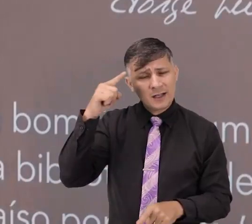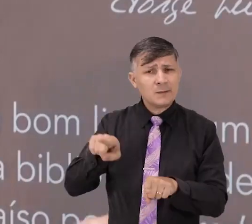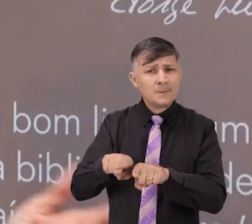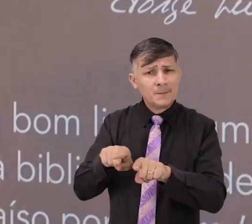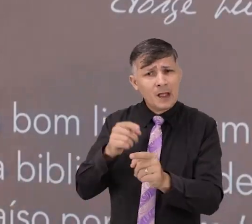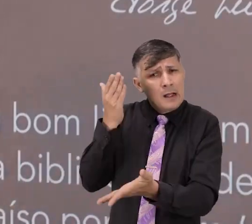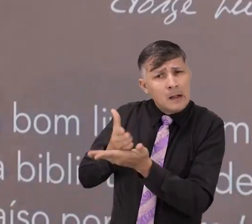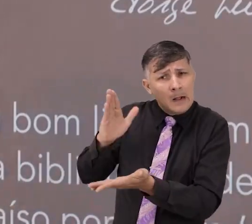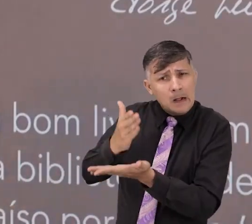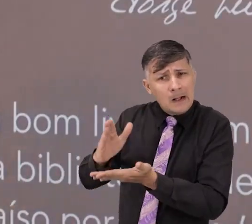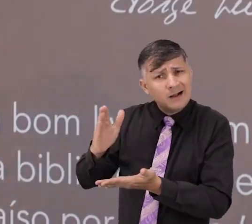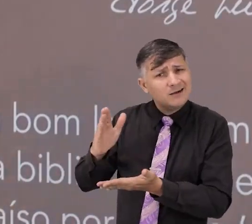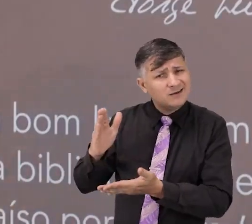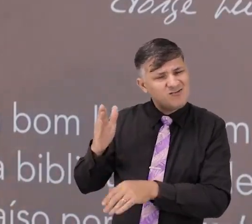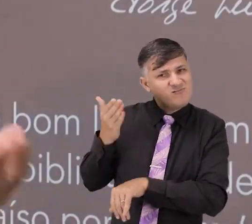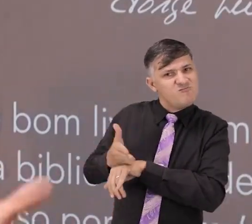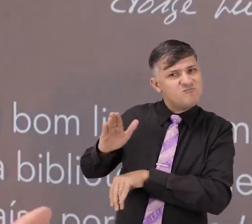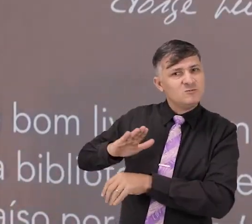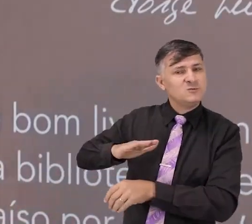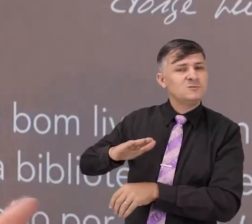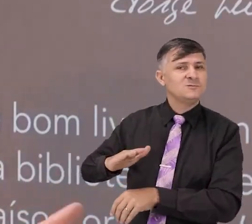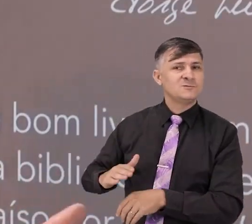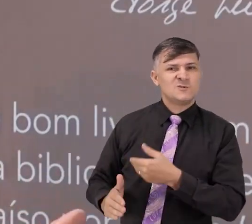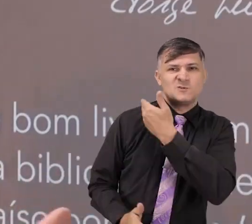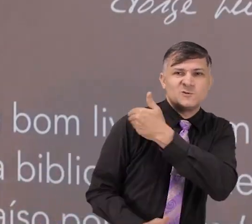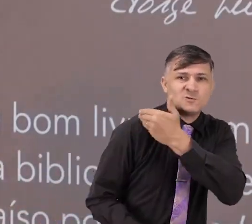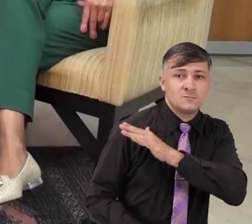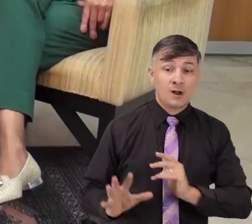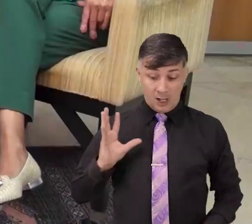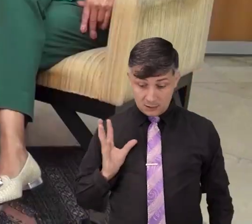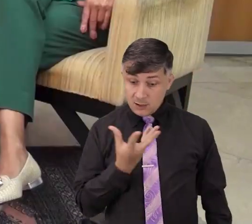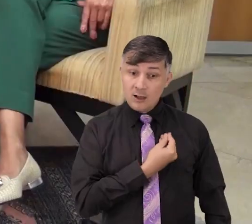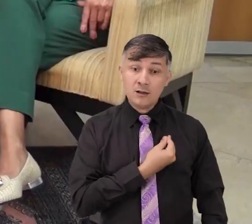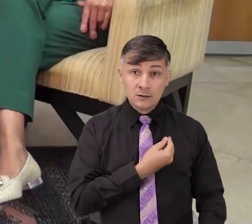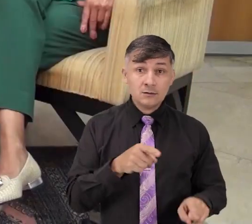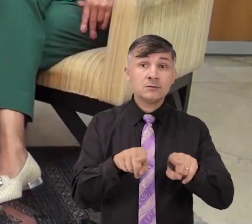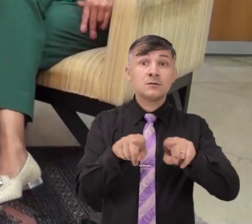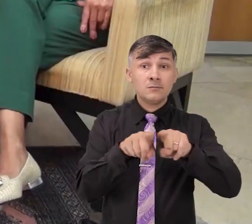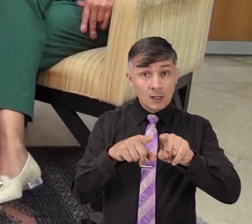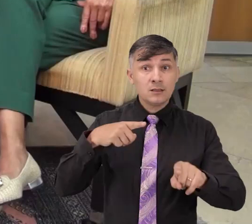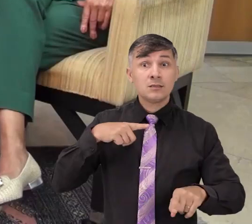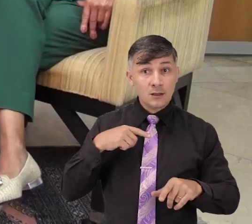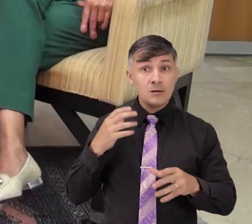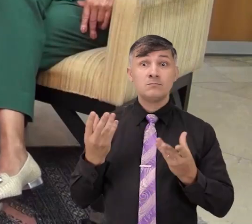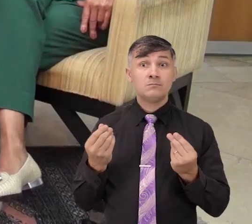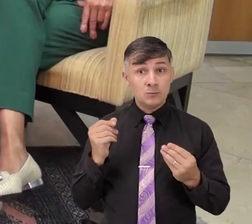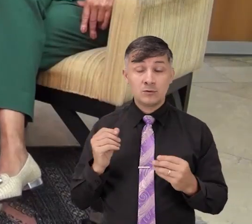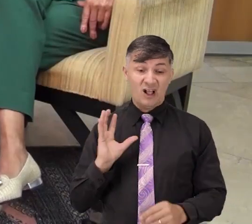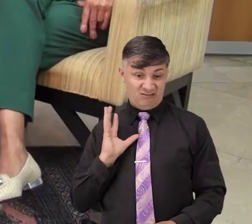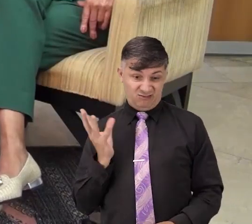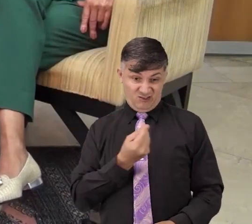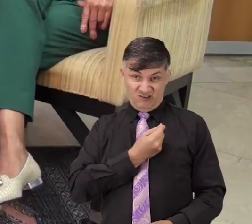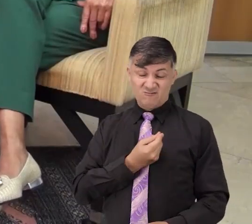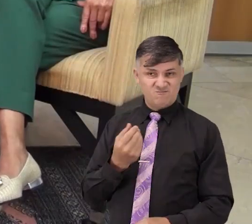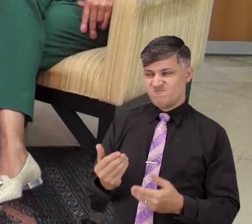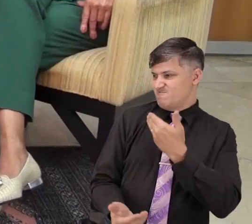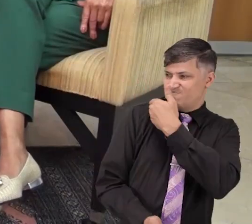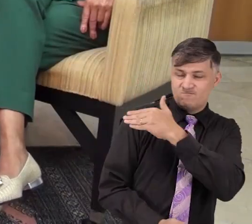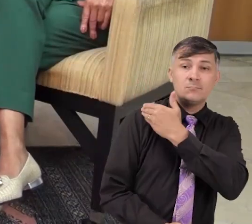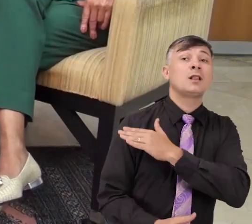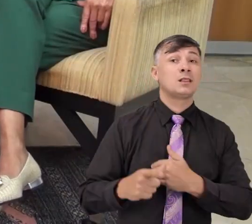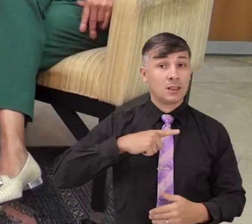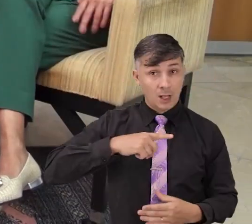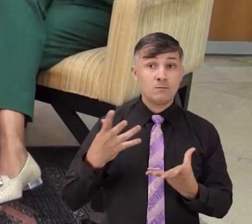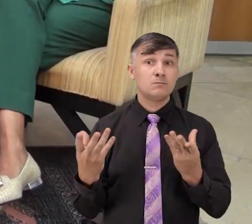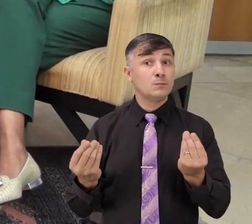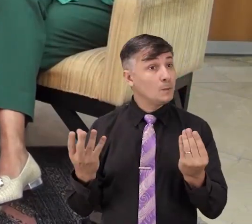nossa sociedade, uma transfobia enorme. Existem várias fobias, né? Sim. Mas uma transfobia